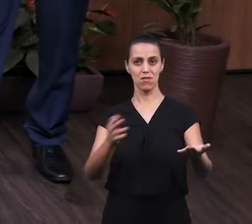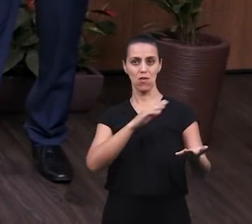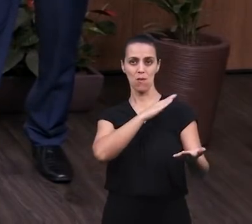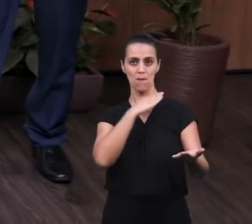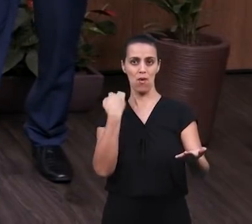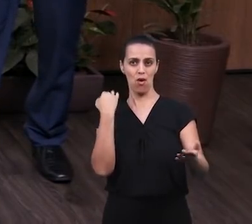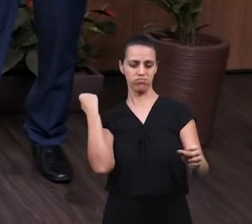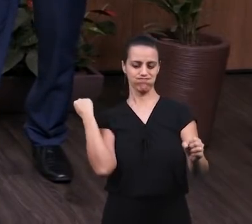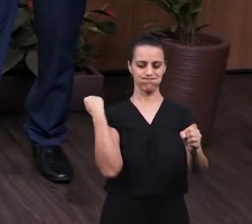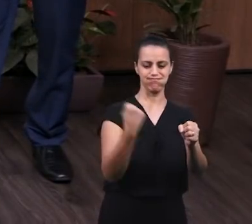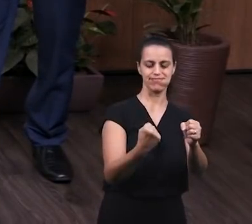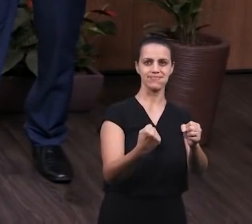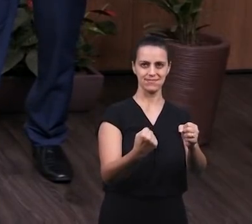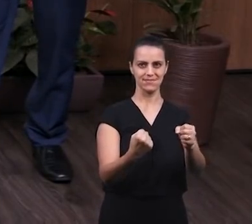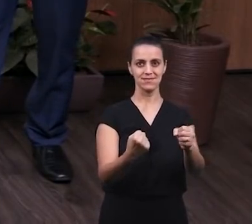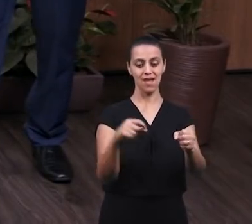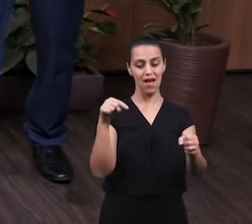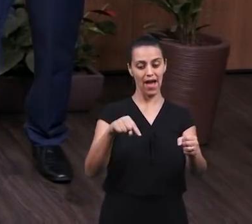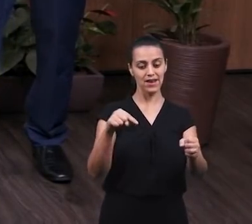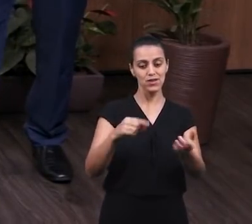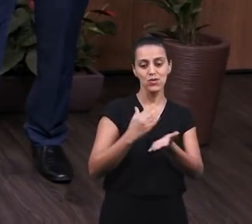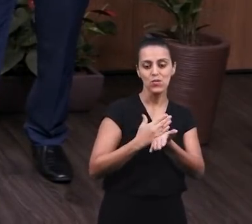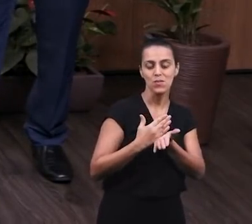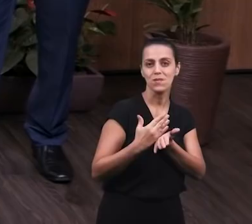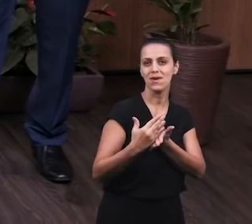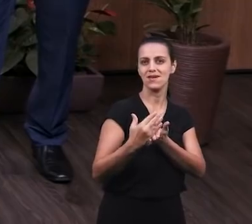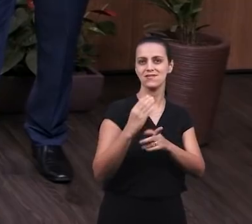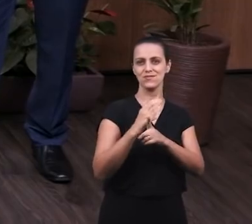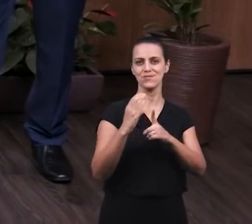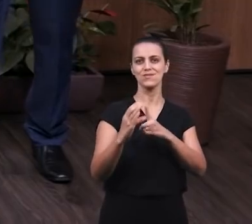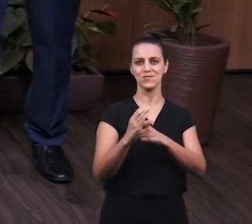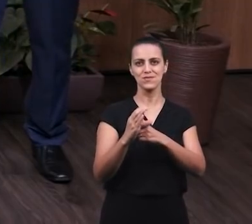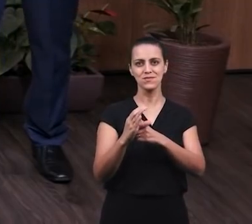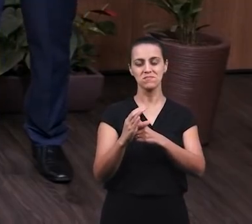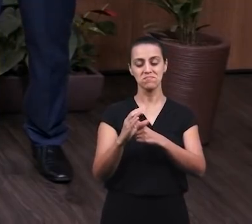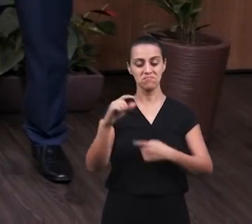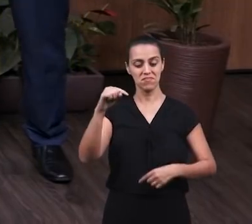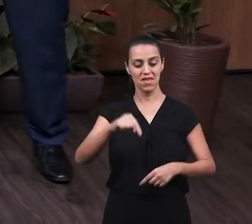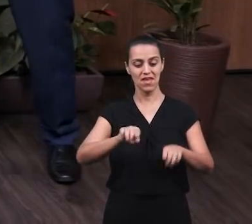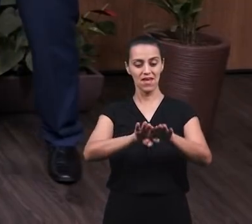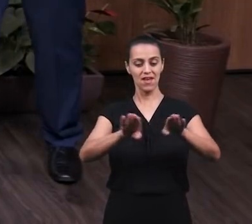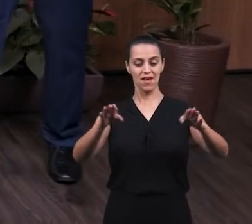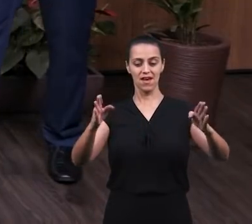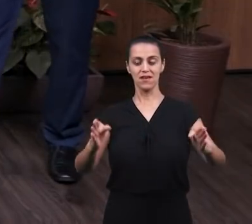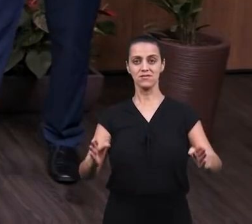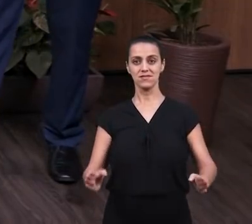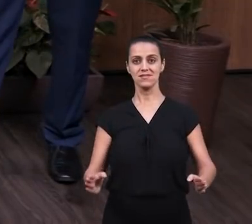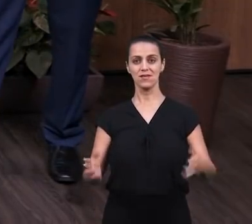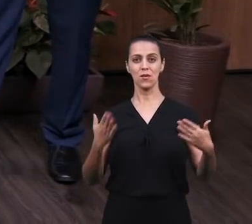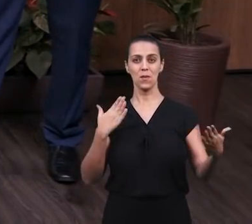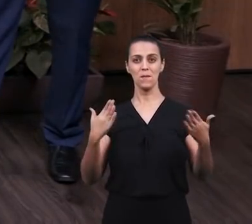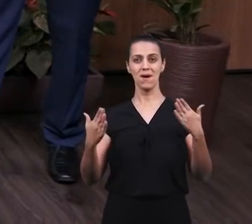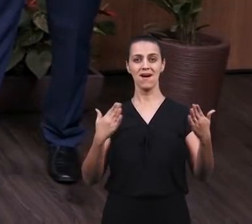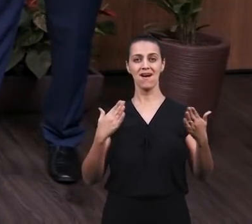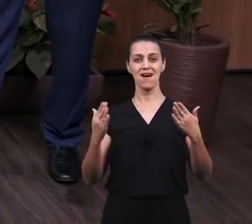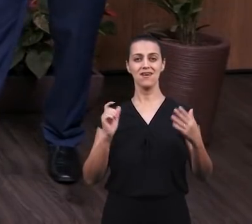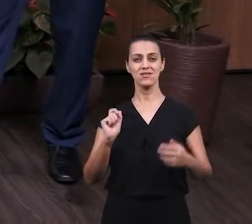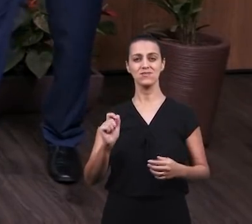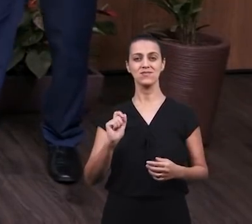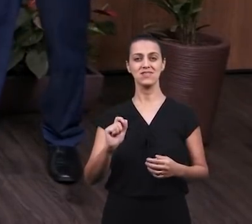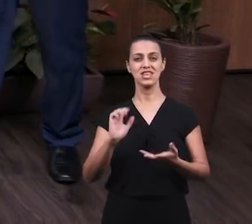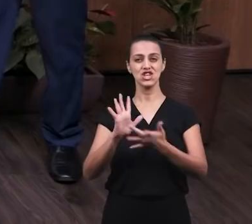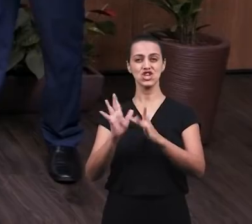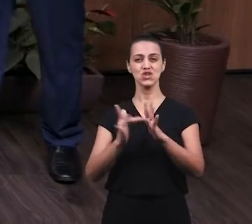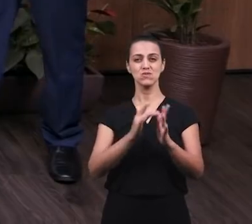início ao culto a Deus. E esse altar dos holocaustos fala do